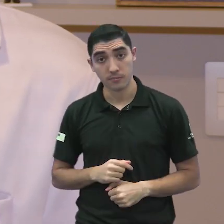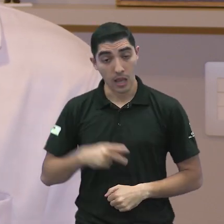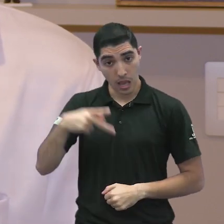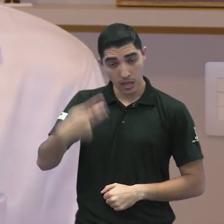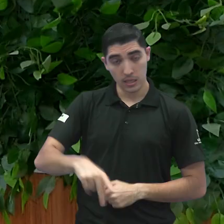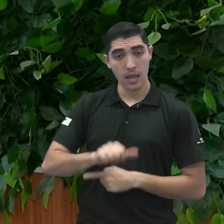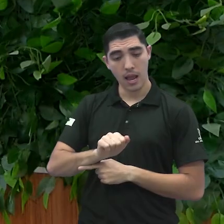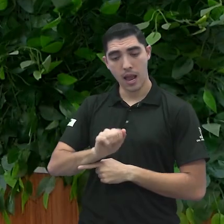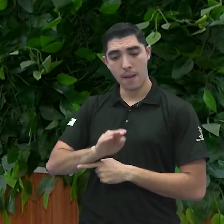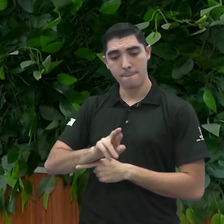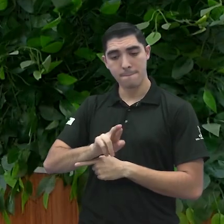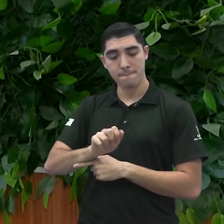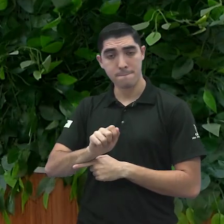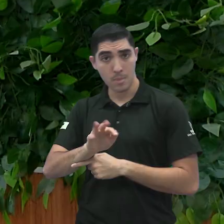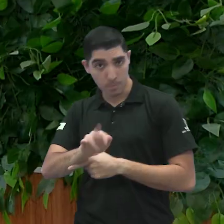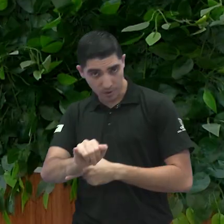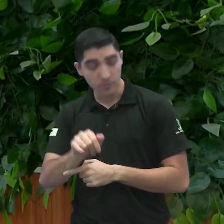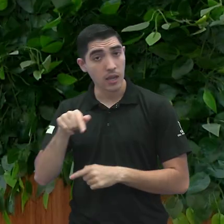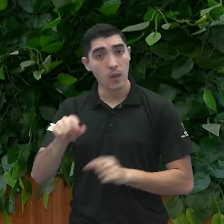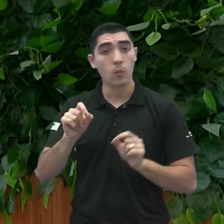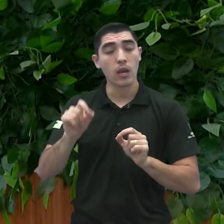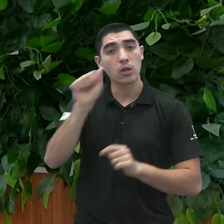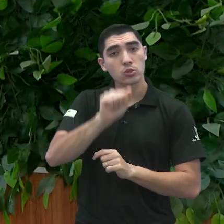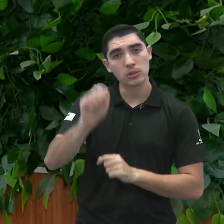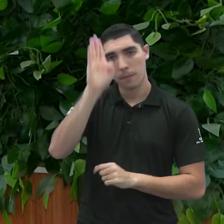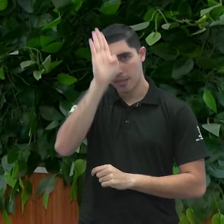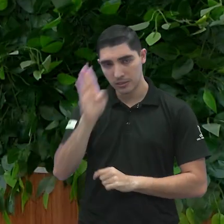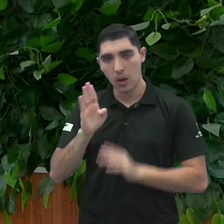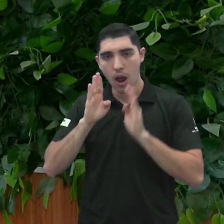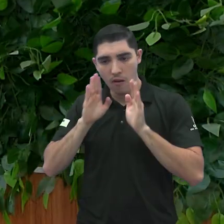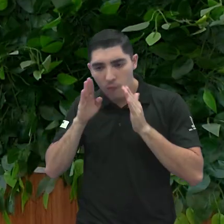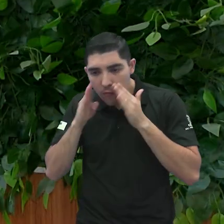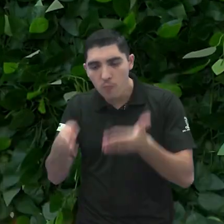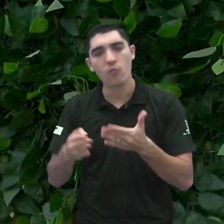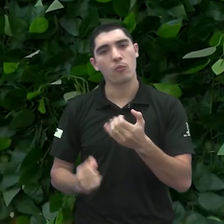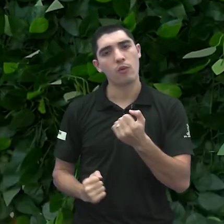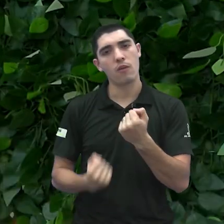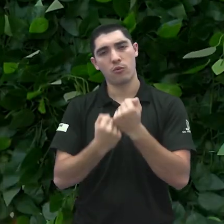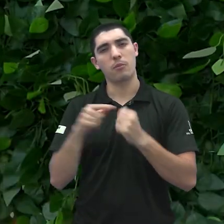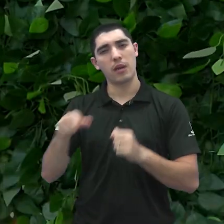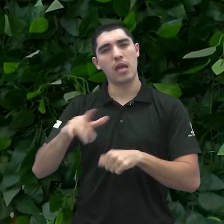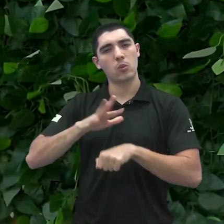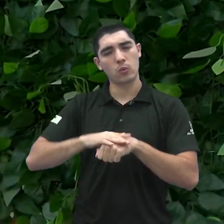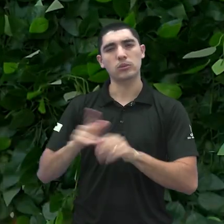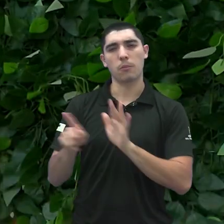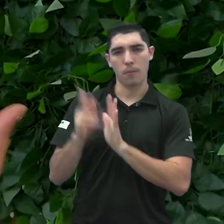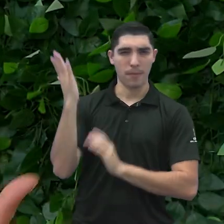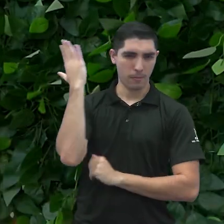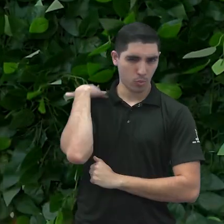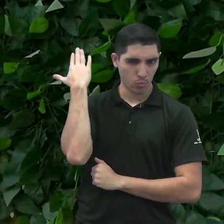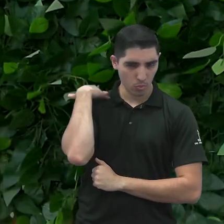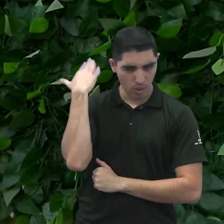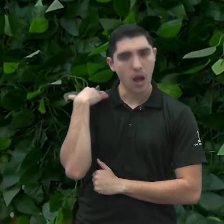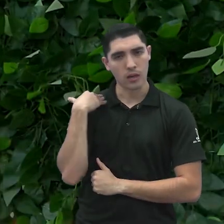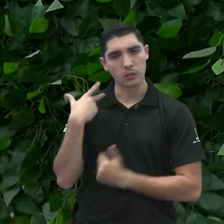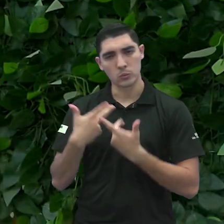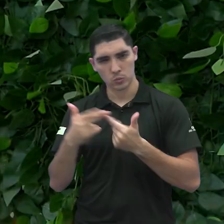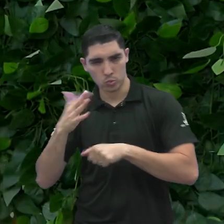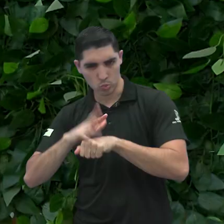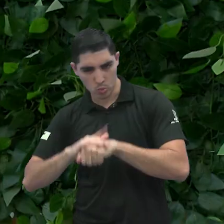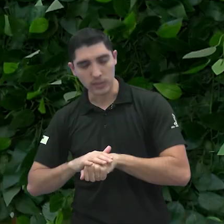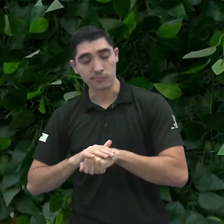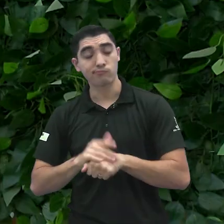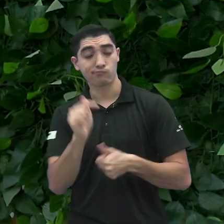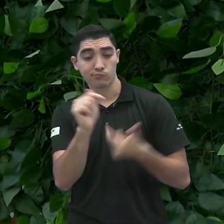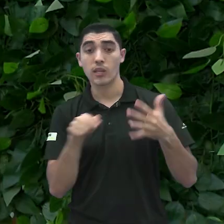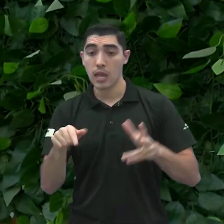atividades do dia a dia. No Brasil, a ABRAF, a Associação Brasileira de Apoio à Família com Hipertensão Pulmonar e Doenças